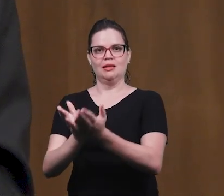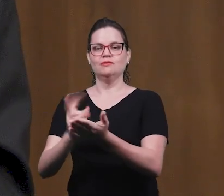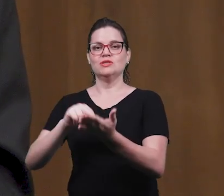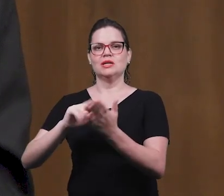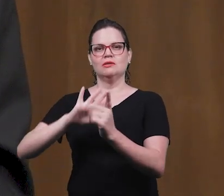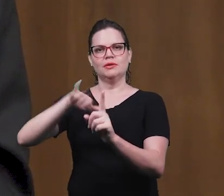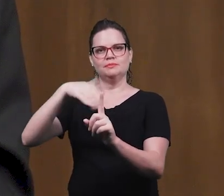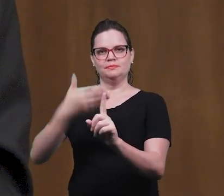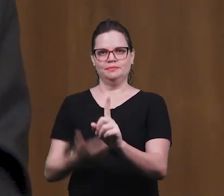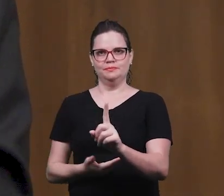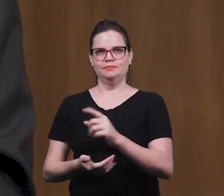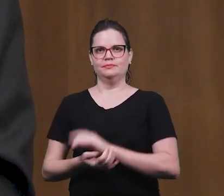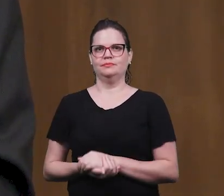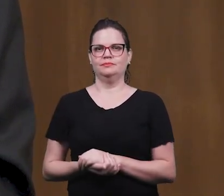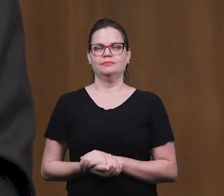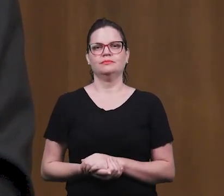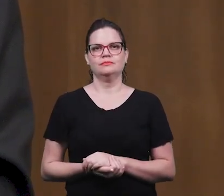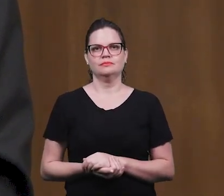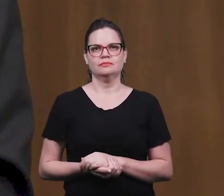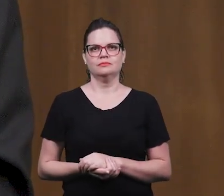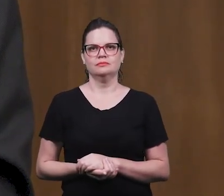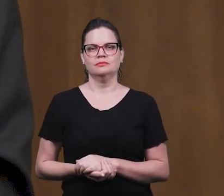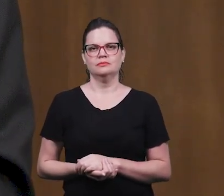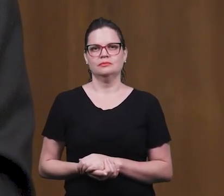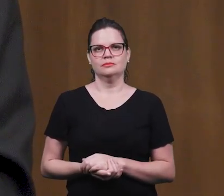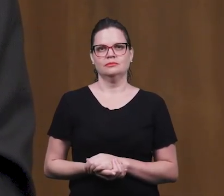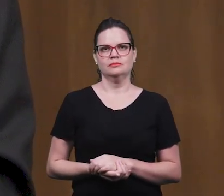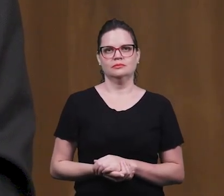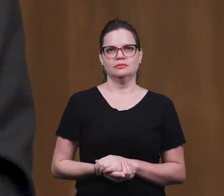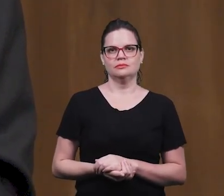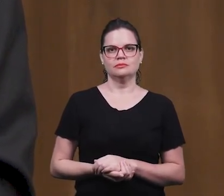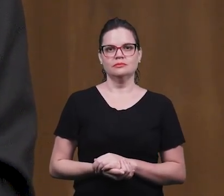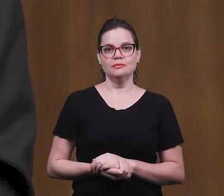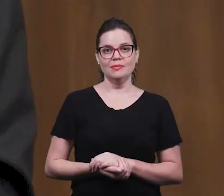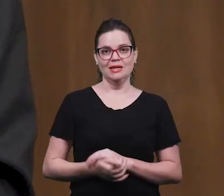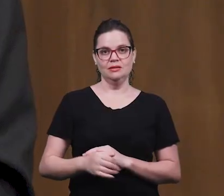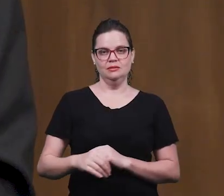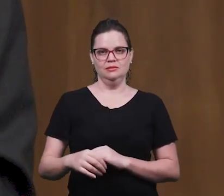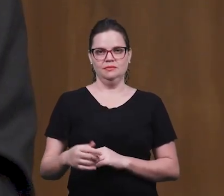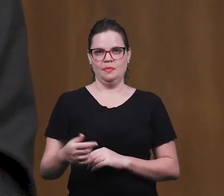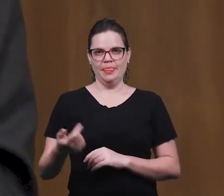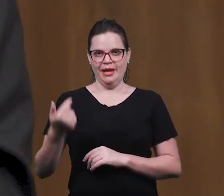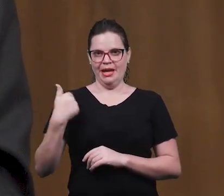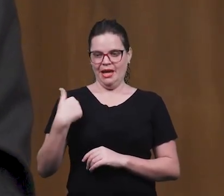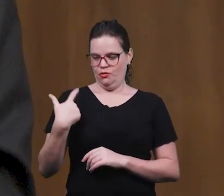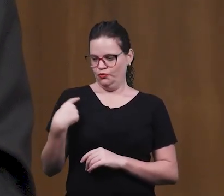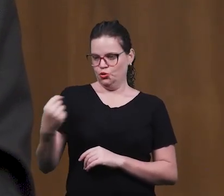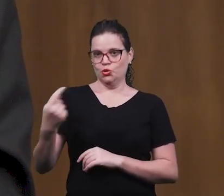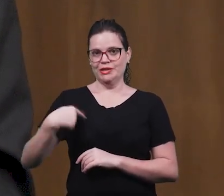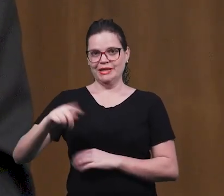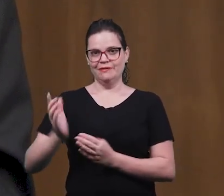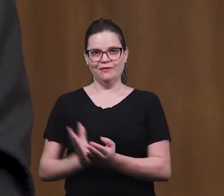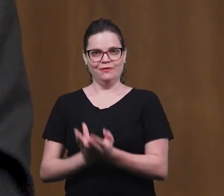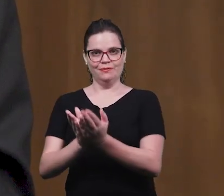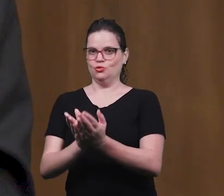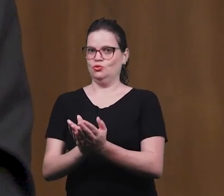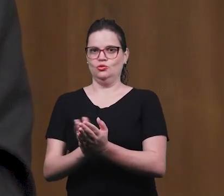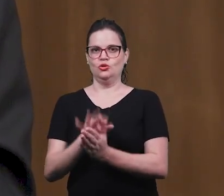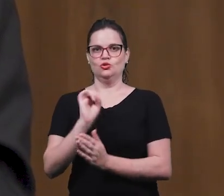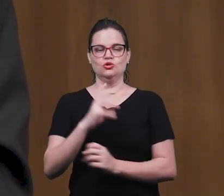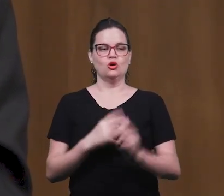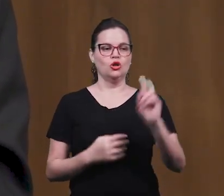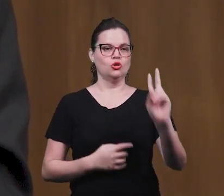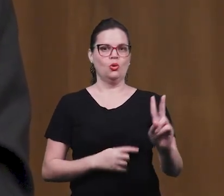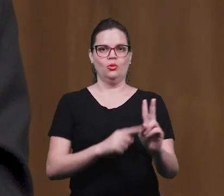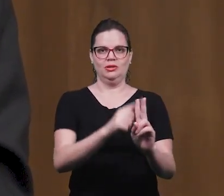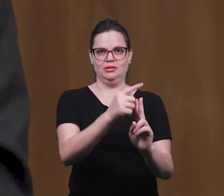E eu não estava selecionado para essa viagem. Só iam 2 oficiais da minha turma.